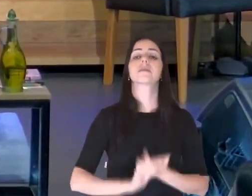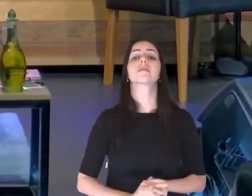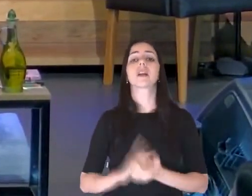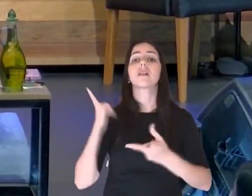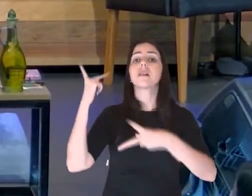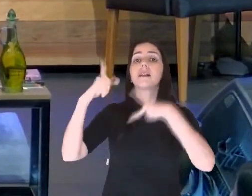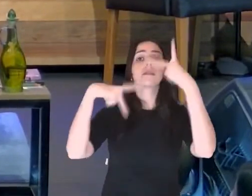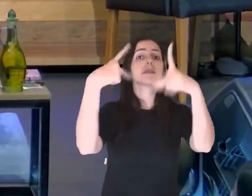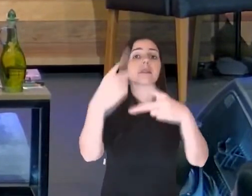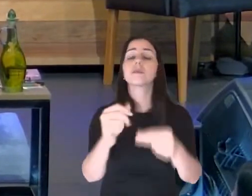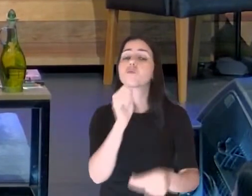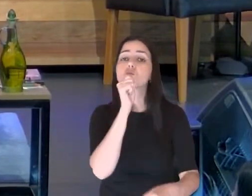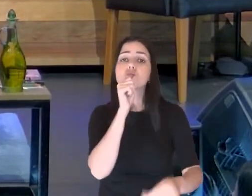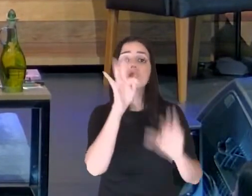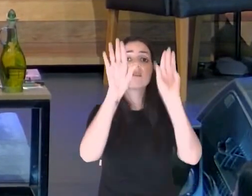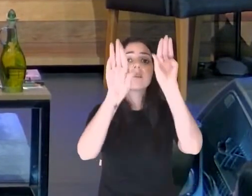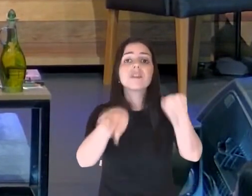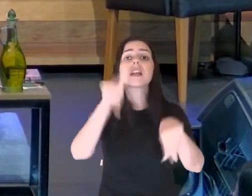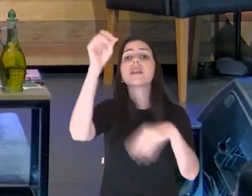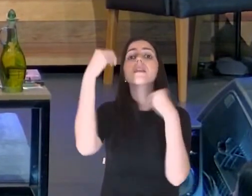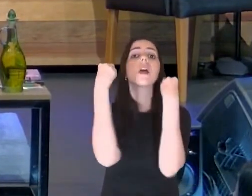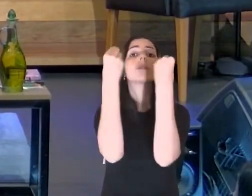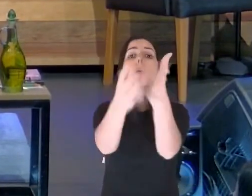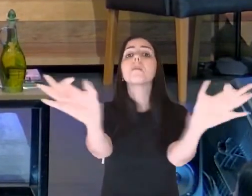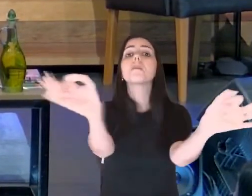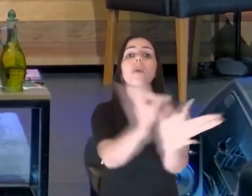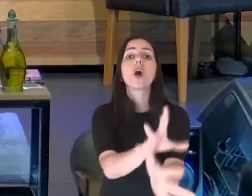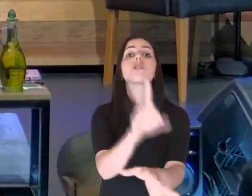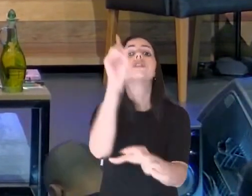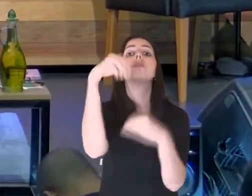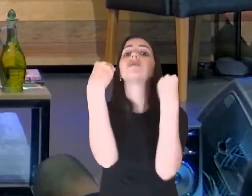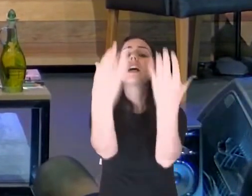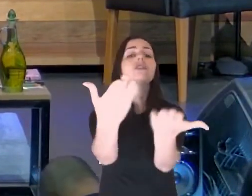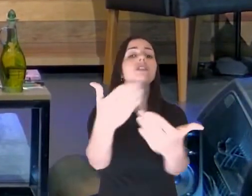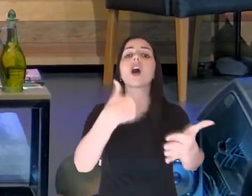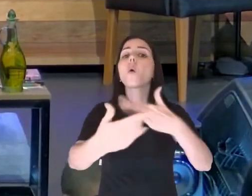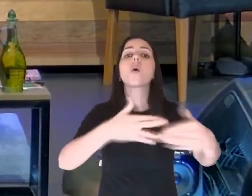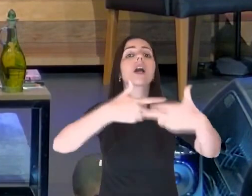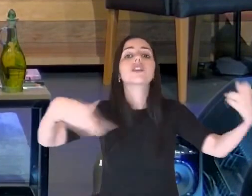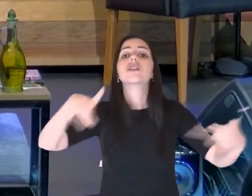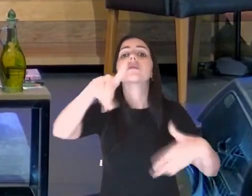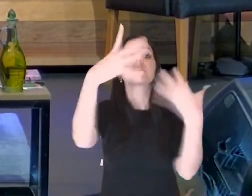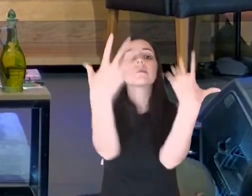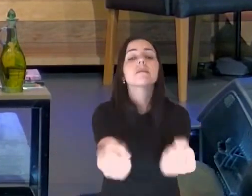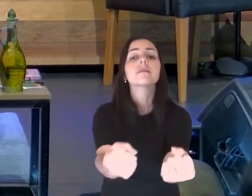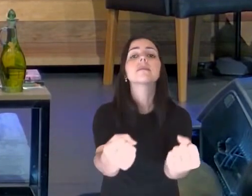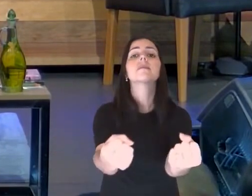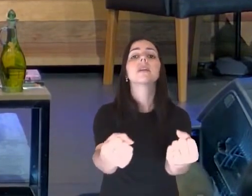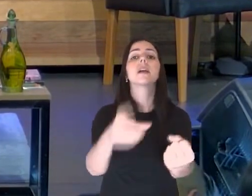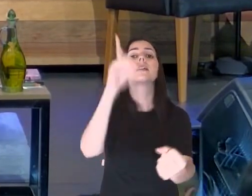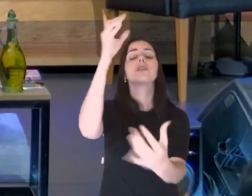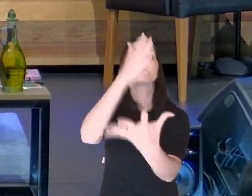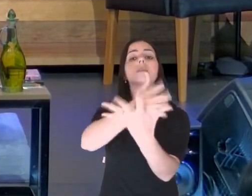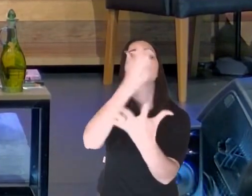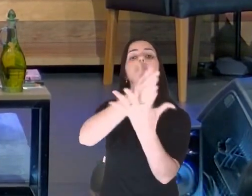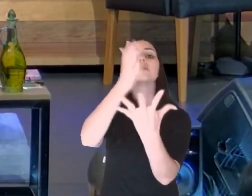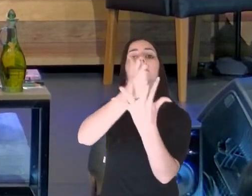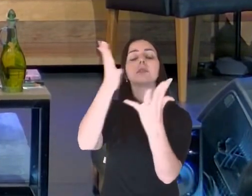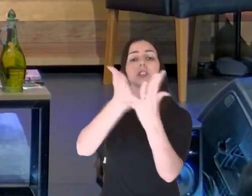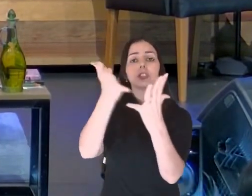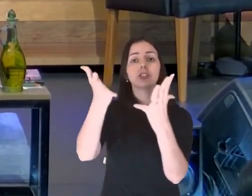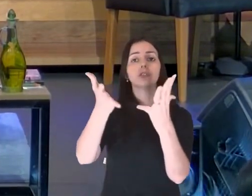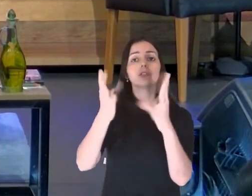não tem saída. Você tem direito e Deus vai fazer você colher de qualquer maneira. Deus vai repartir a terra da